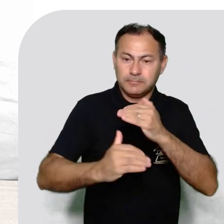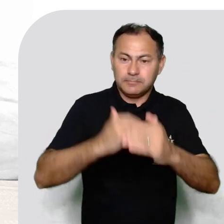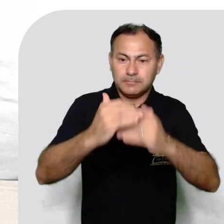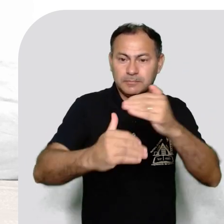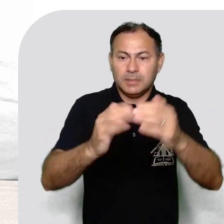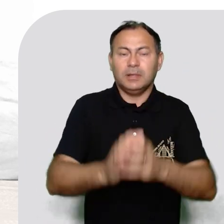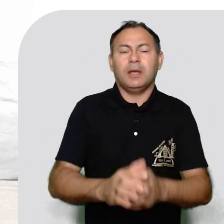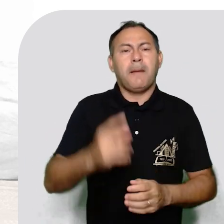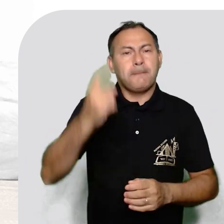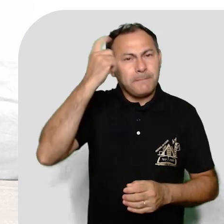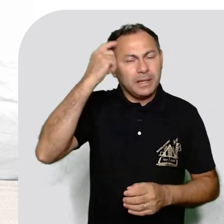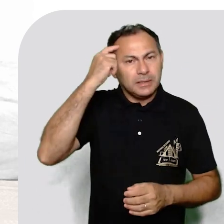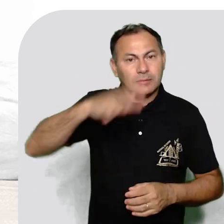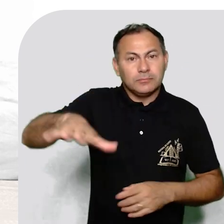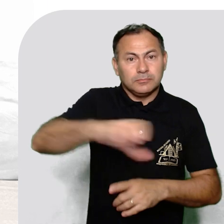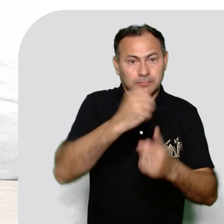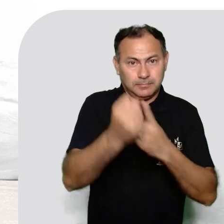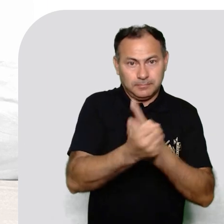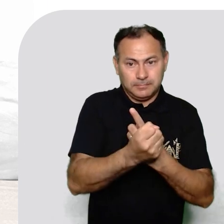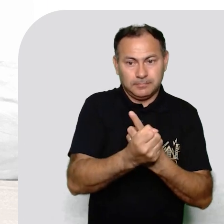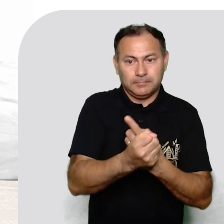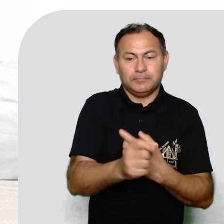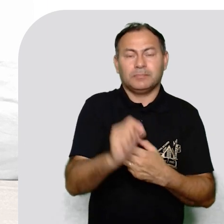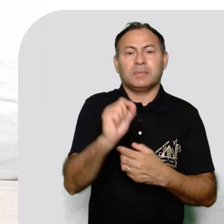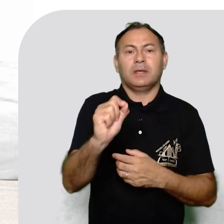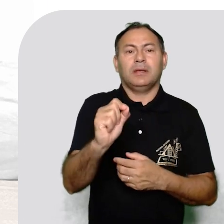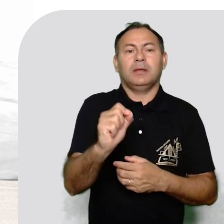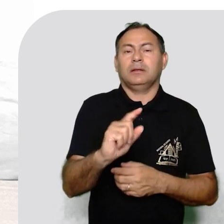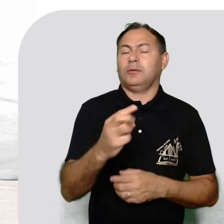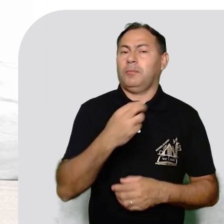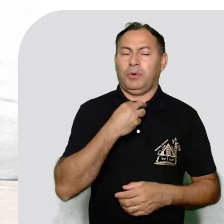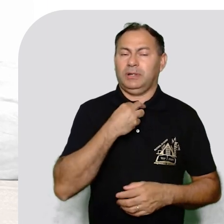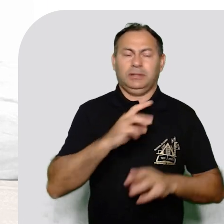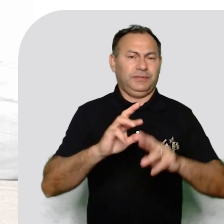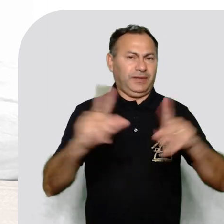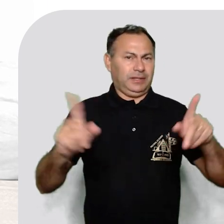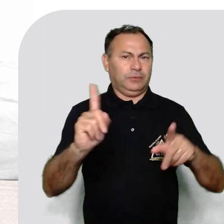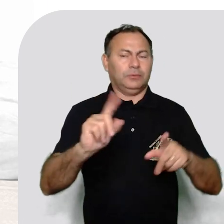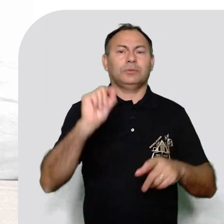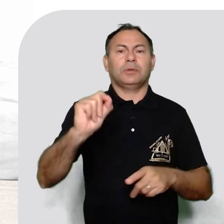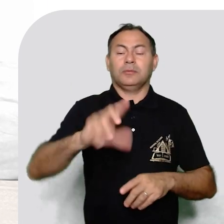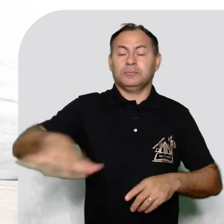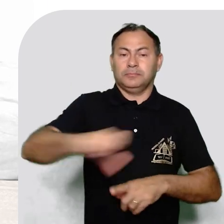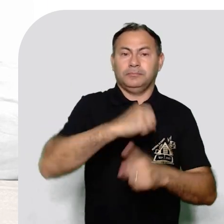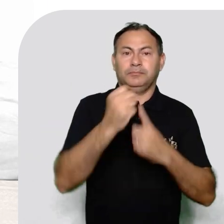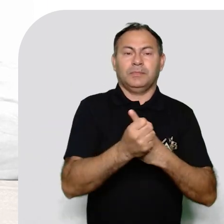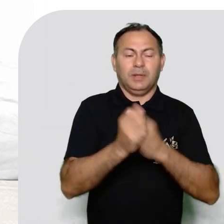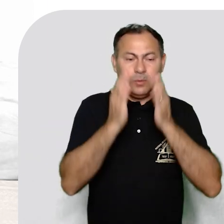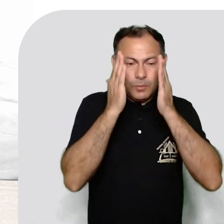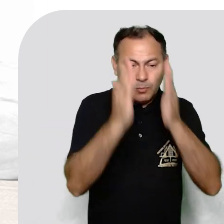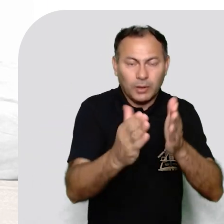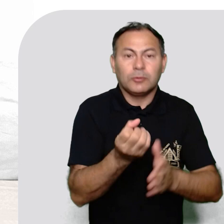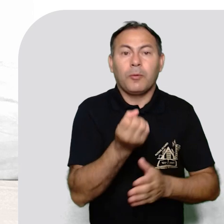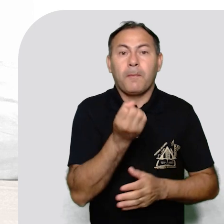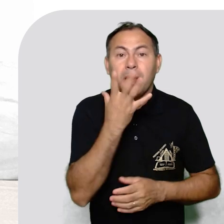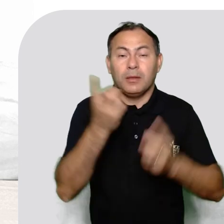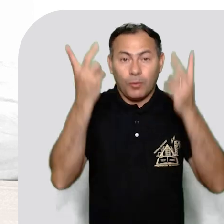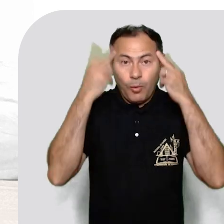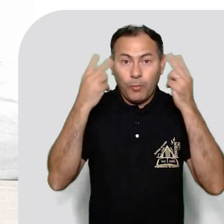construir e a pensar uma sociedade que não poderia ser diferente do que uma sociedade focada no bem